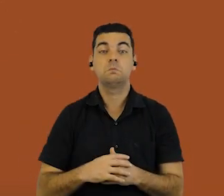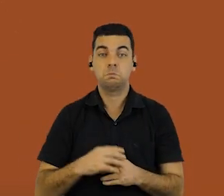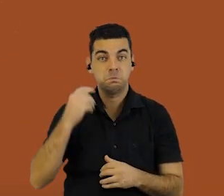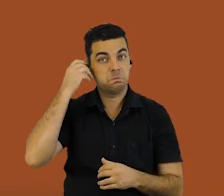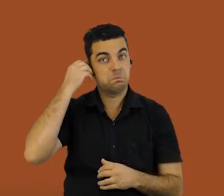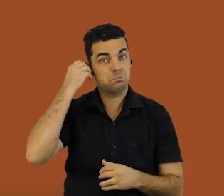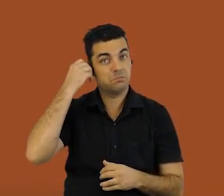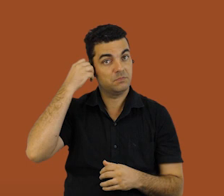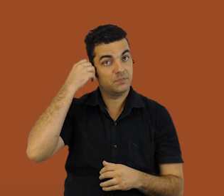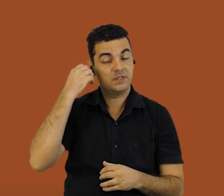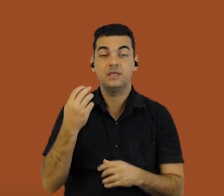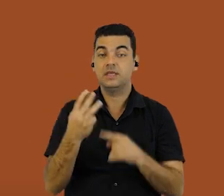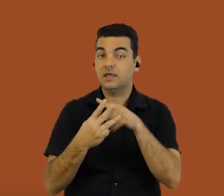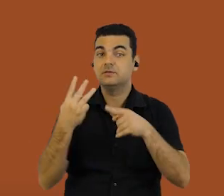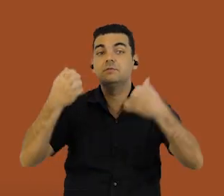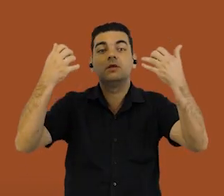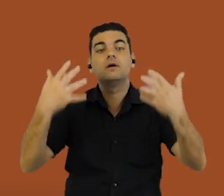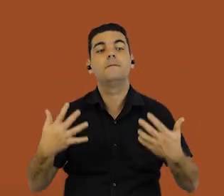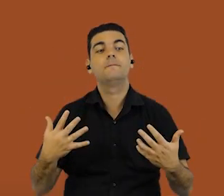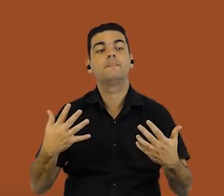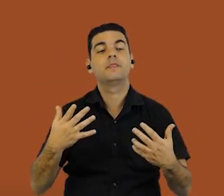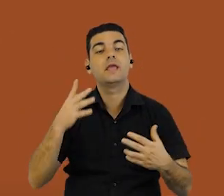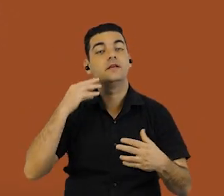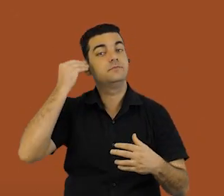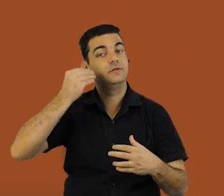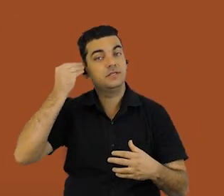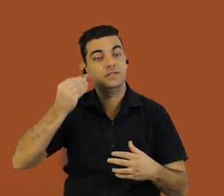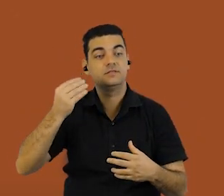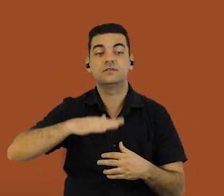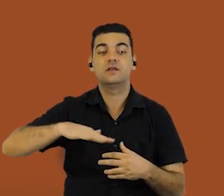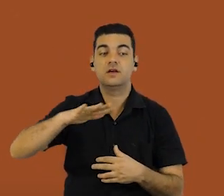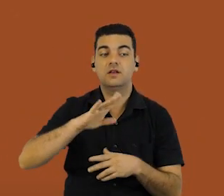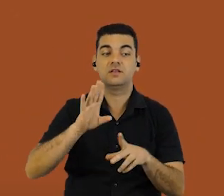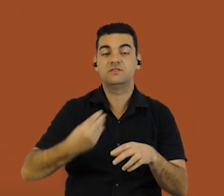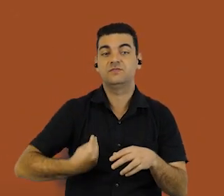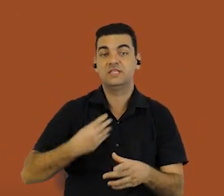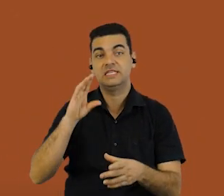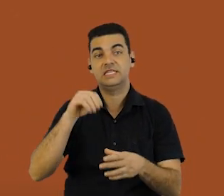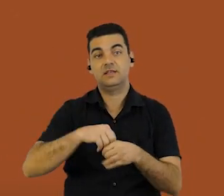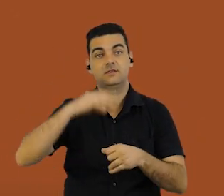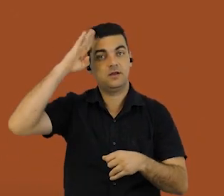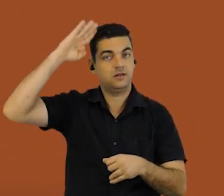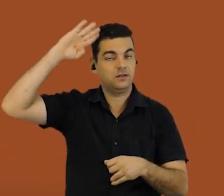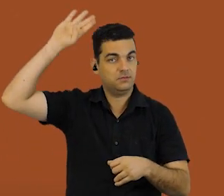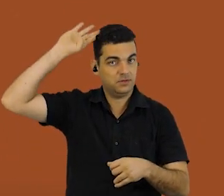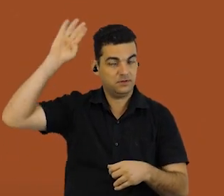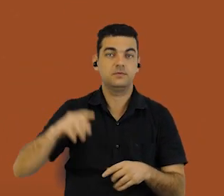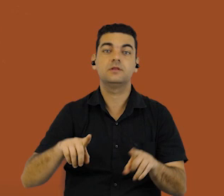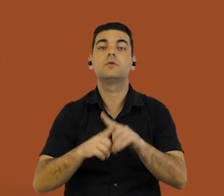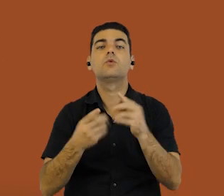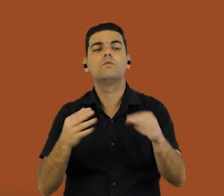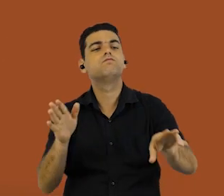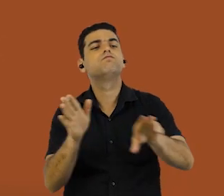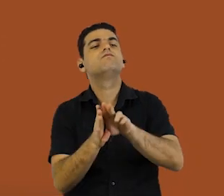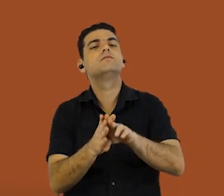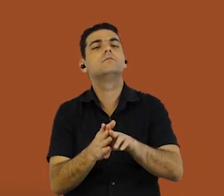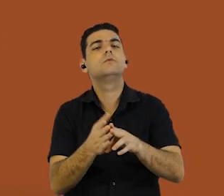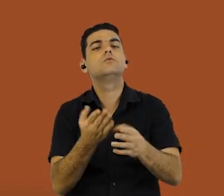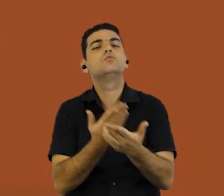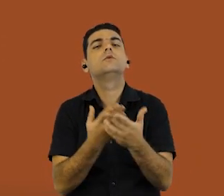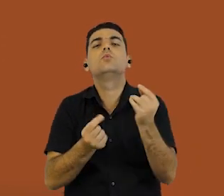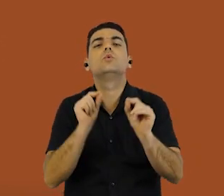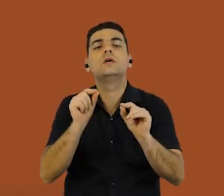aí nós estávamos falando sobre a nossa experiência de vida dentro da academia e como que a gente chegou, né,